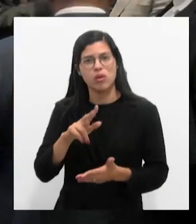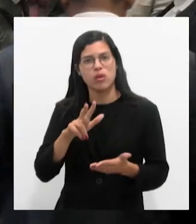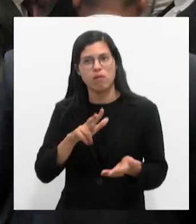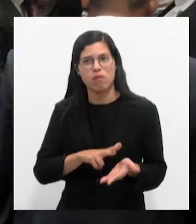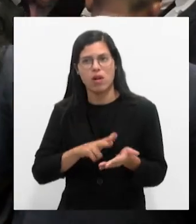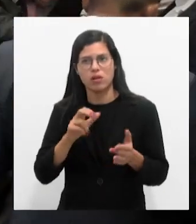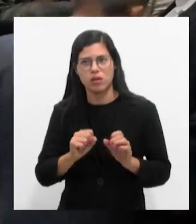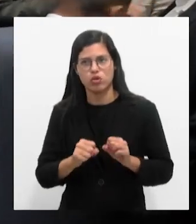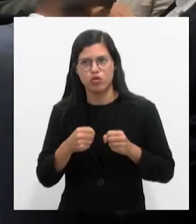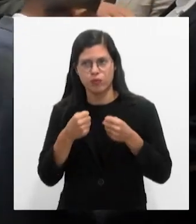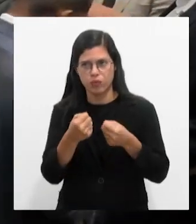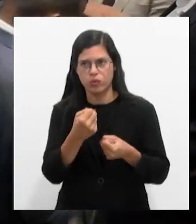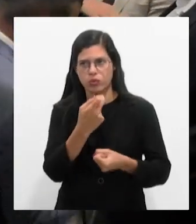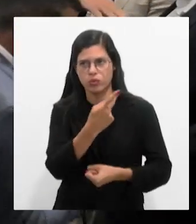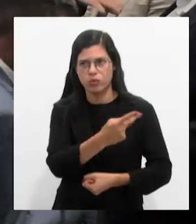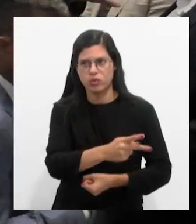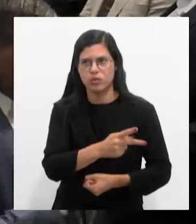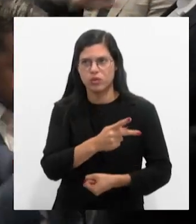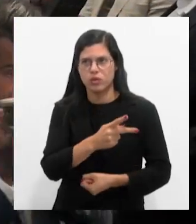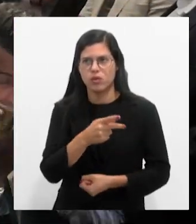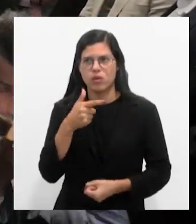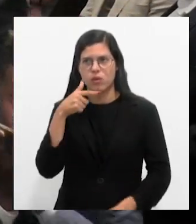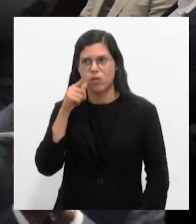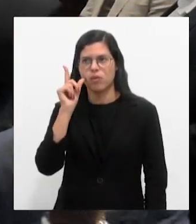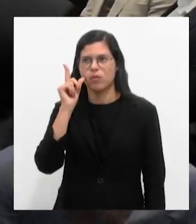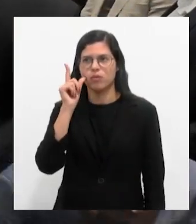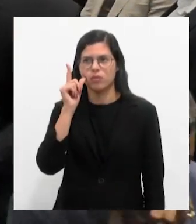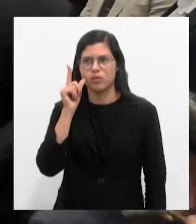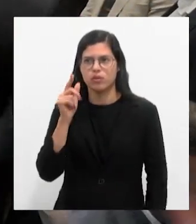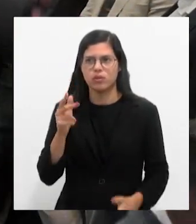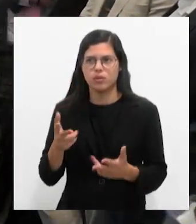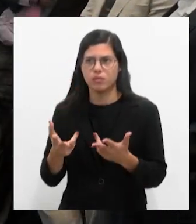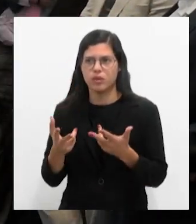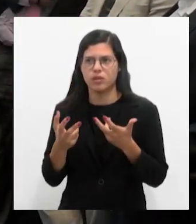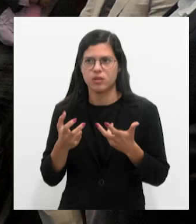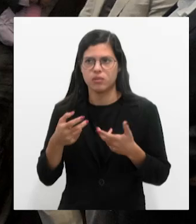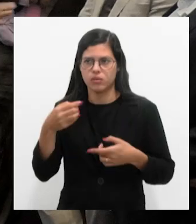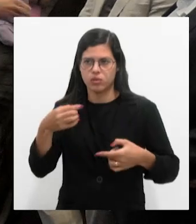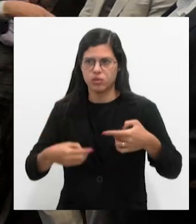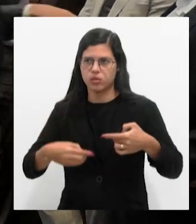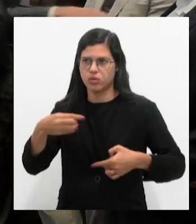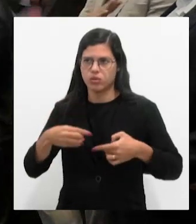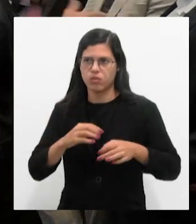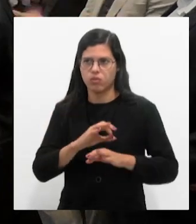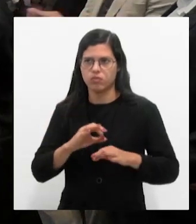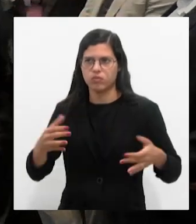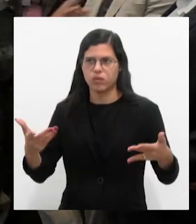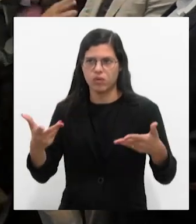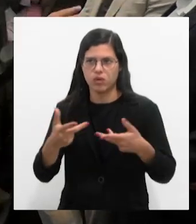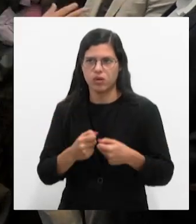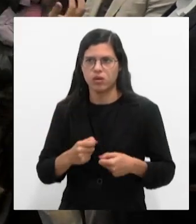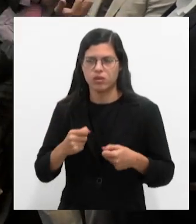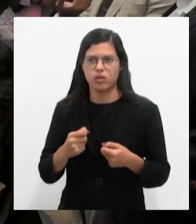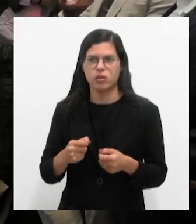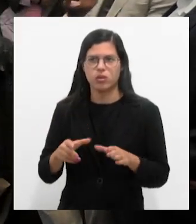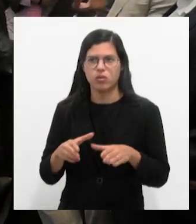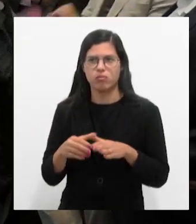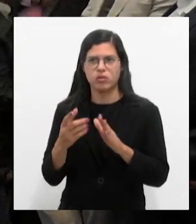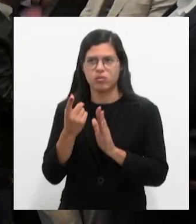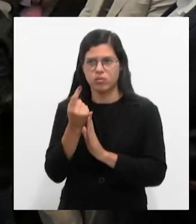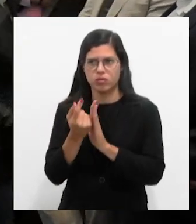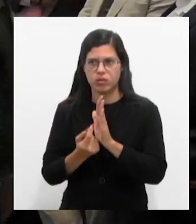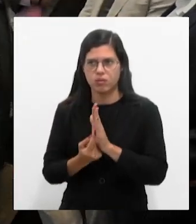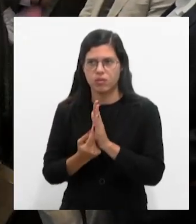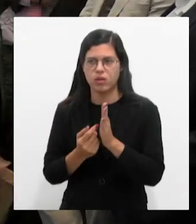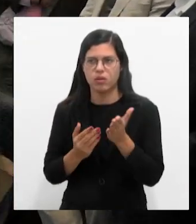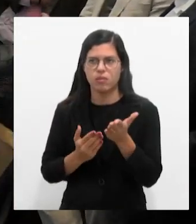esforço de Vossa Excelência. Ontem a gente viu isso numa discussão de alta qualidade na Comissão de Orçamento, por ocasião da aprovação